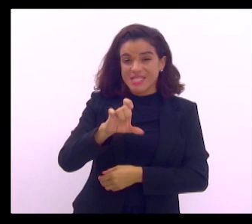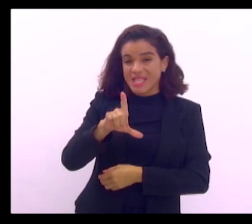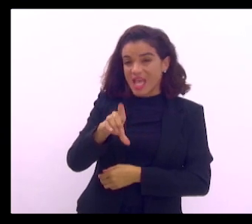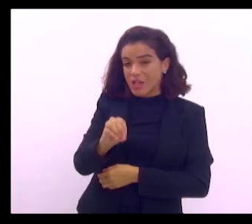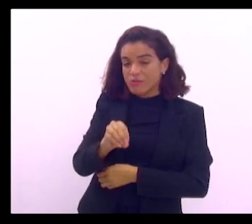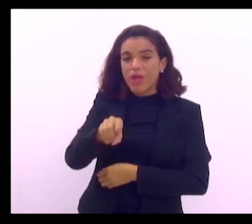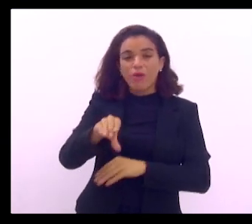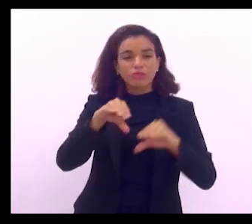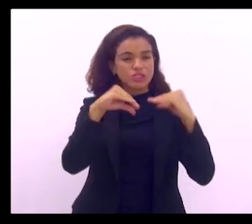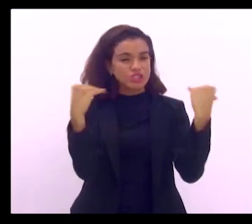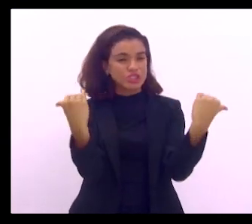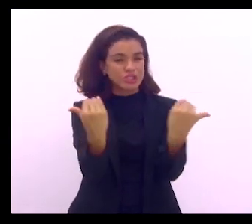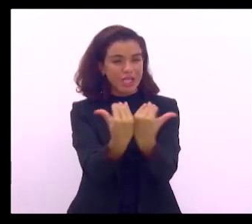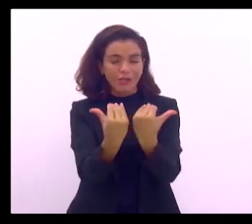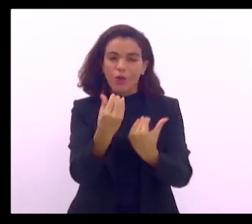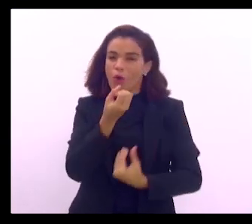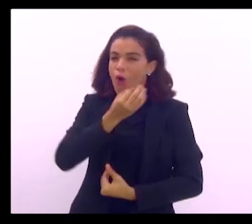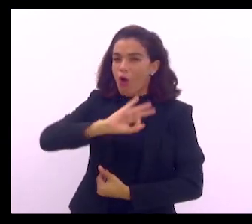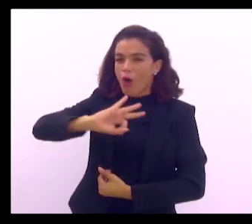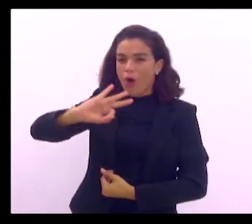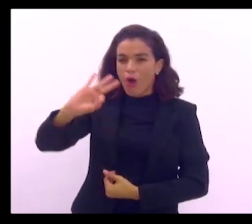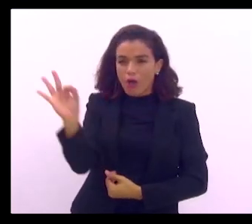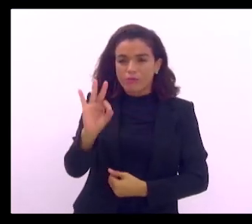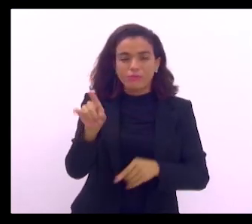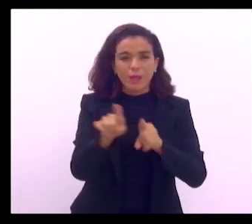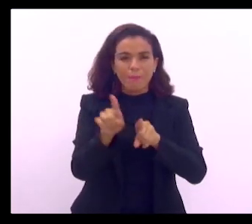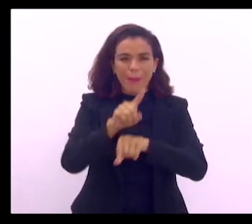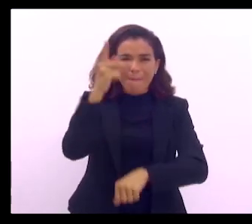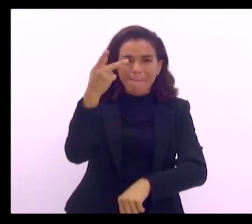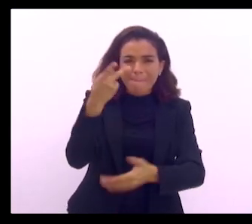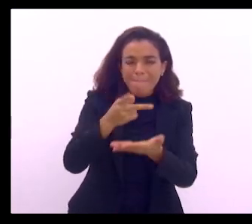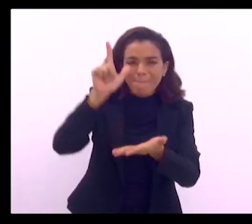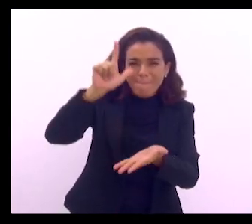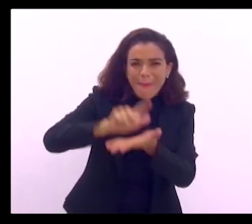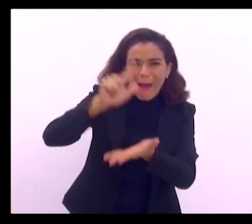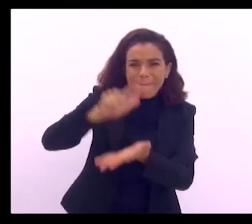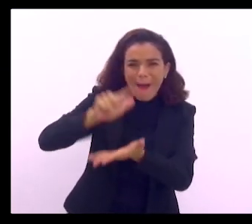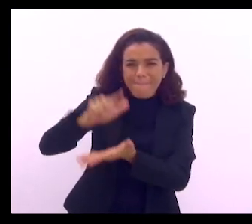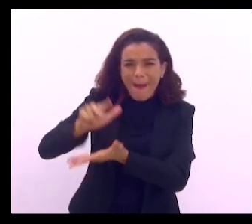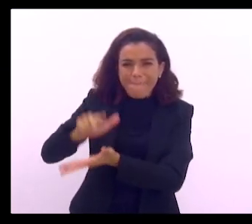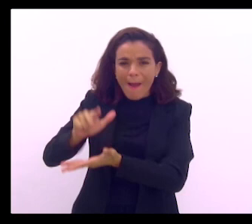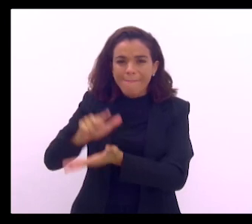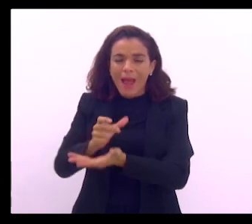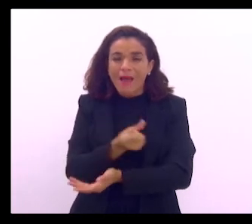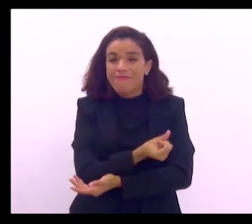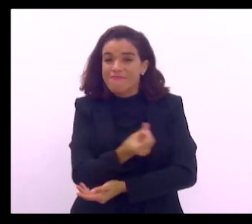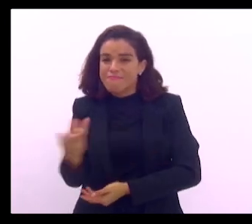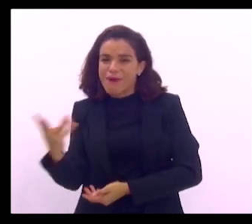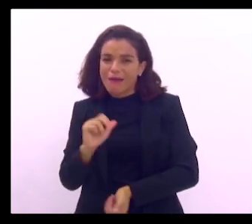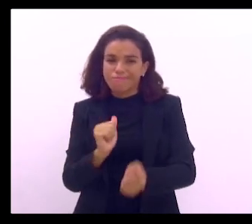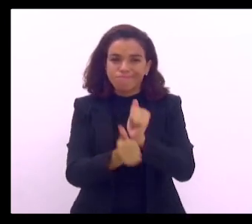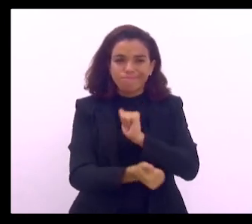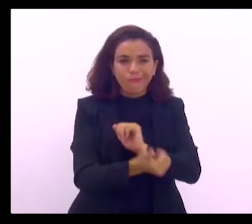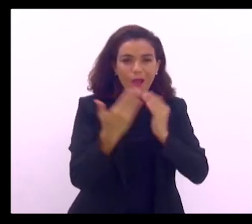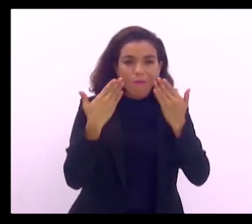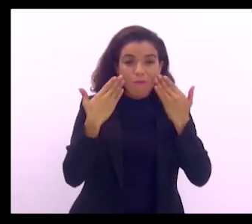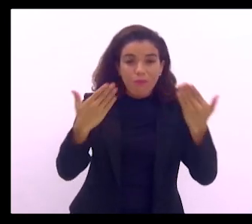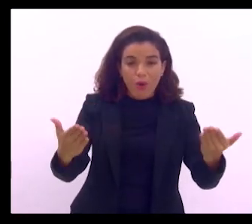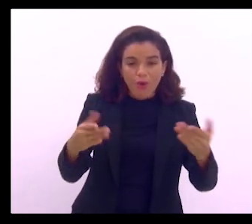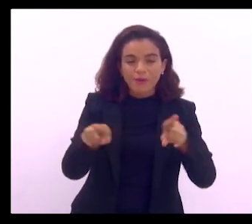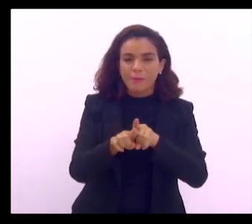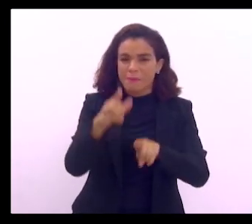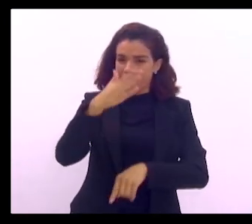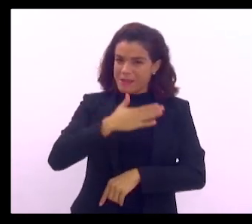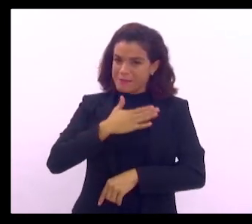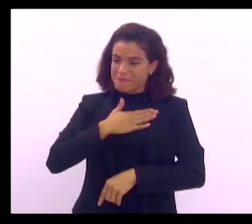estádio onde eu vi grandes resultados, onde eu vi grandes recordes ser caídos e grandes atletas também ser revelados. Mas ele tem uma importância muito grande para mim